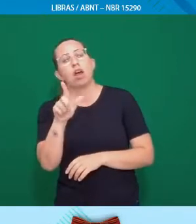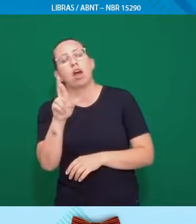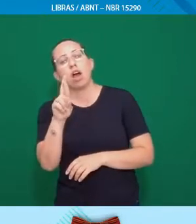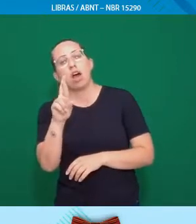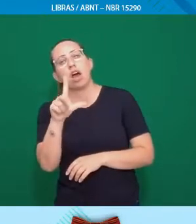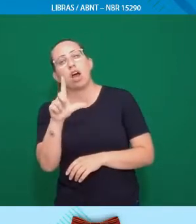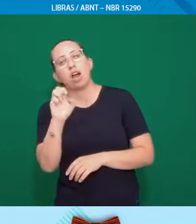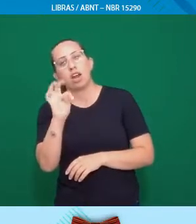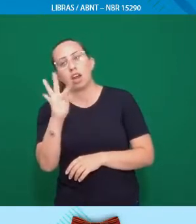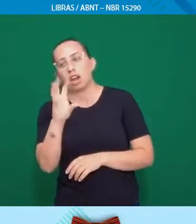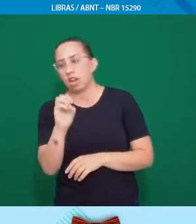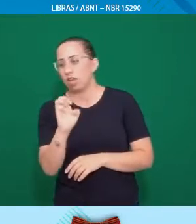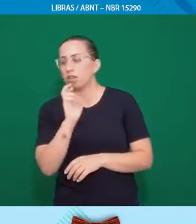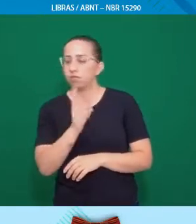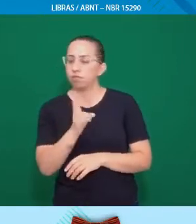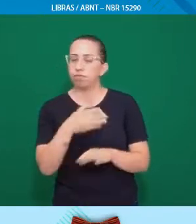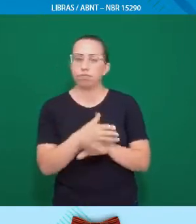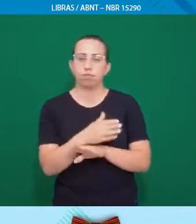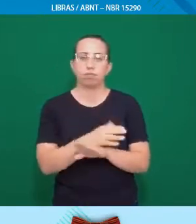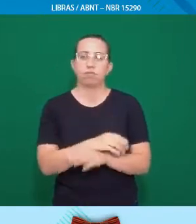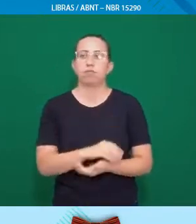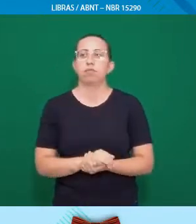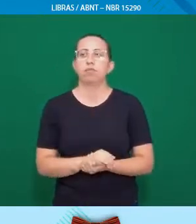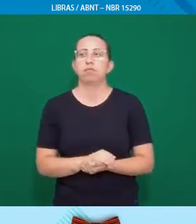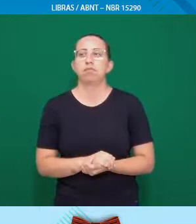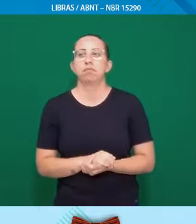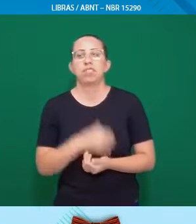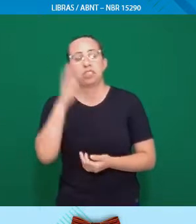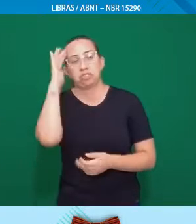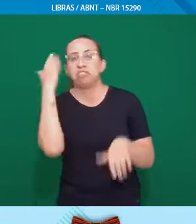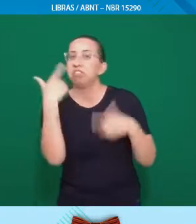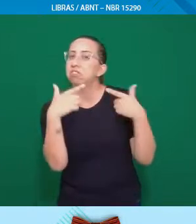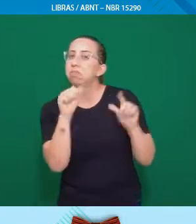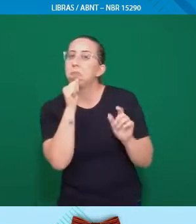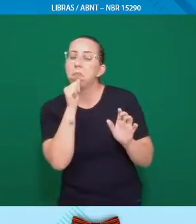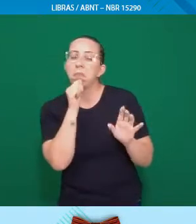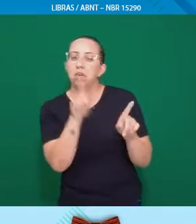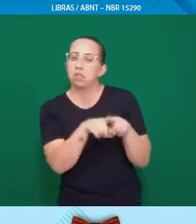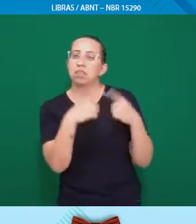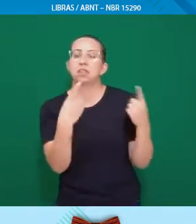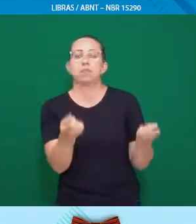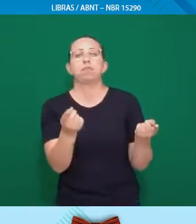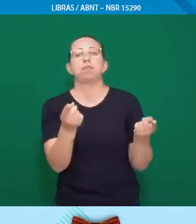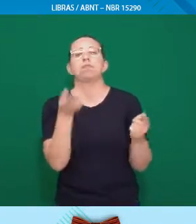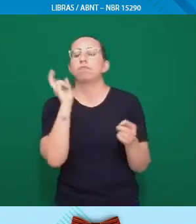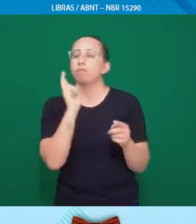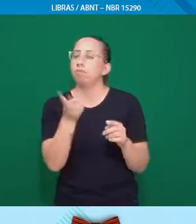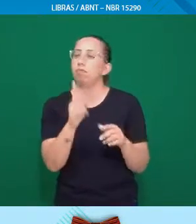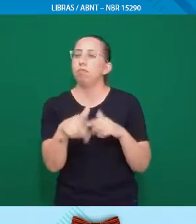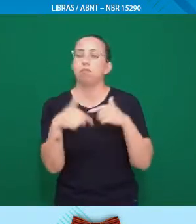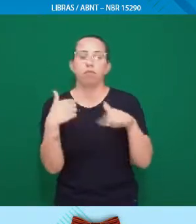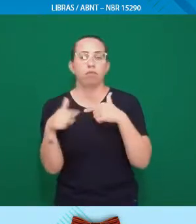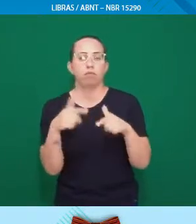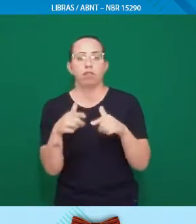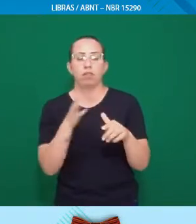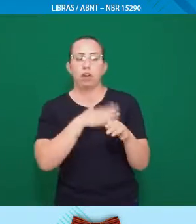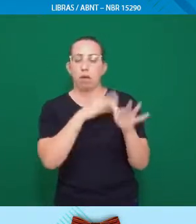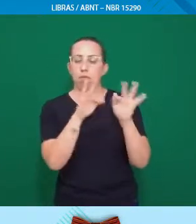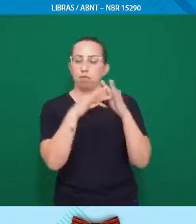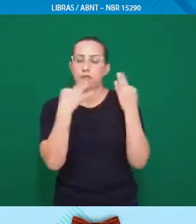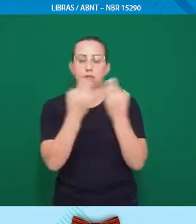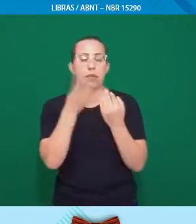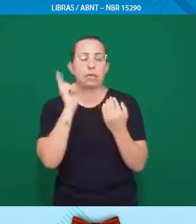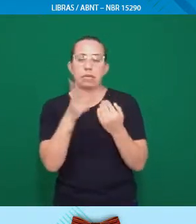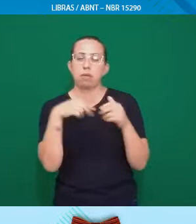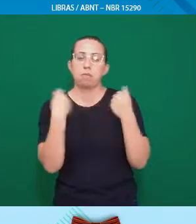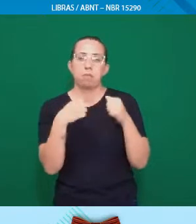quando a gente precisa da dona Eliete eu não sei se tá na ativa ainda no INSS não está mais mas a minha família e eu